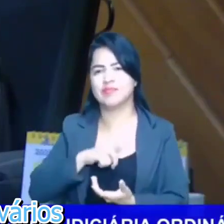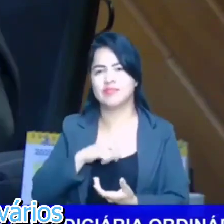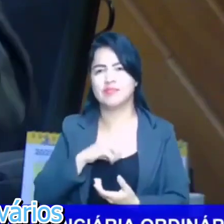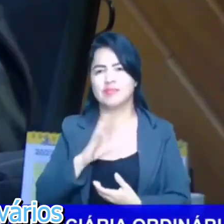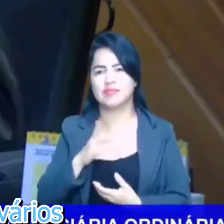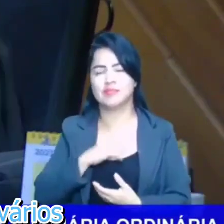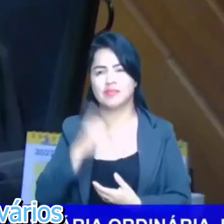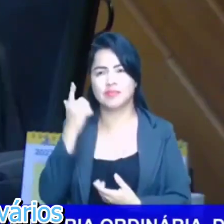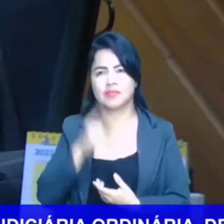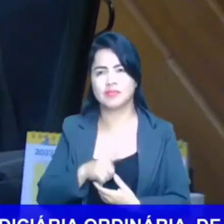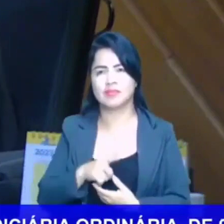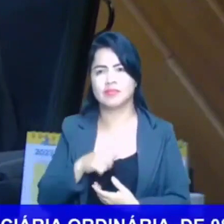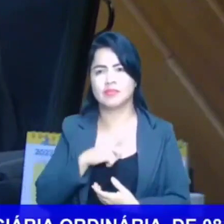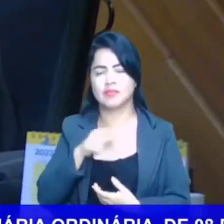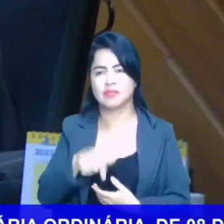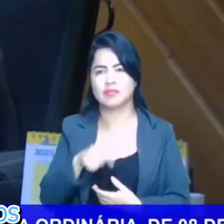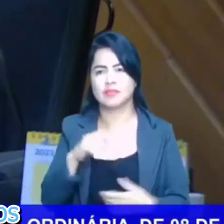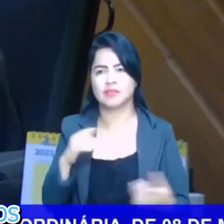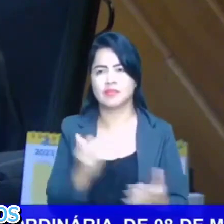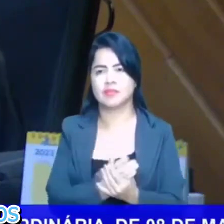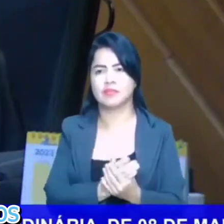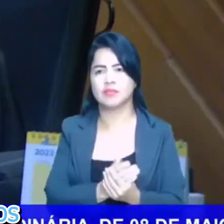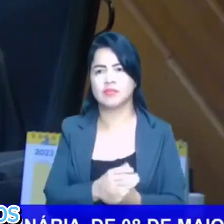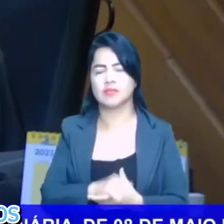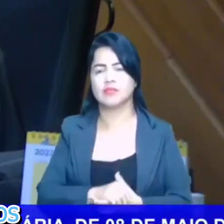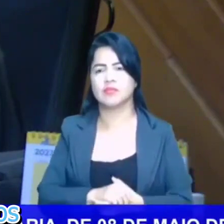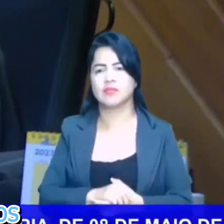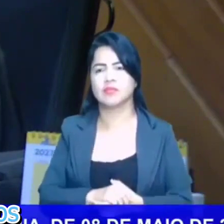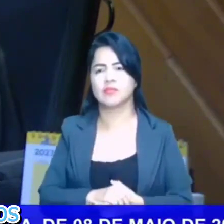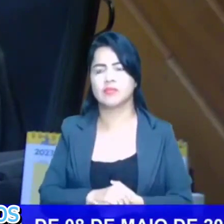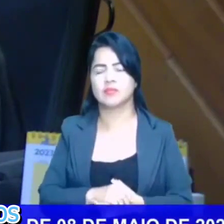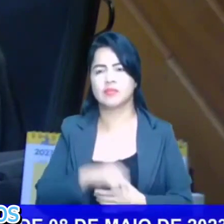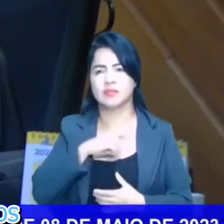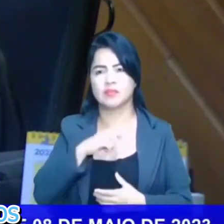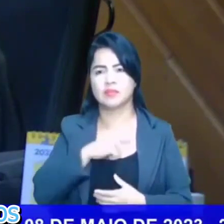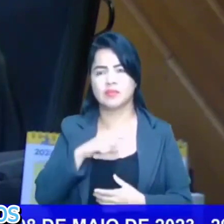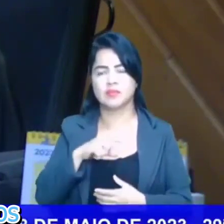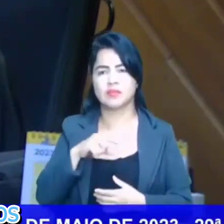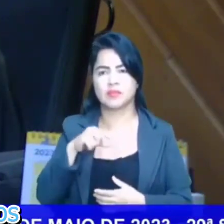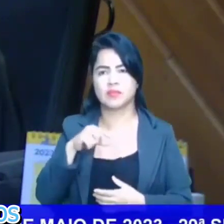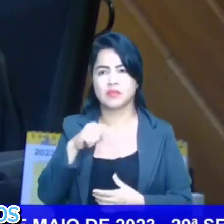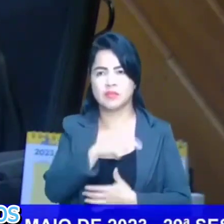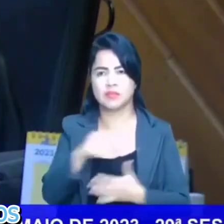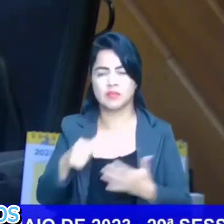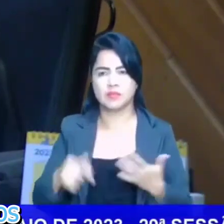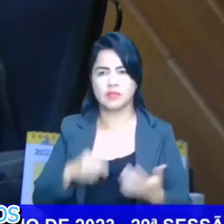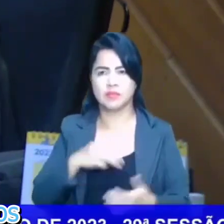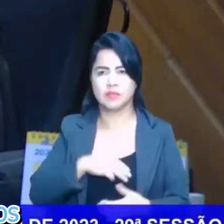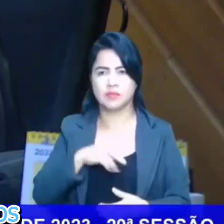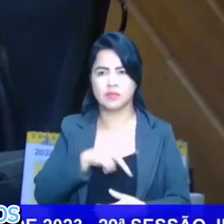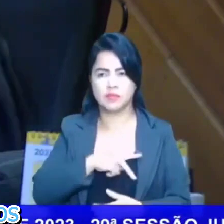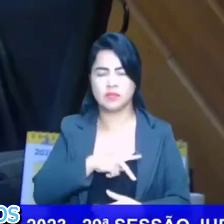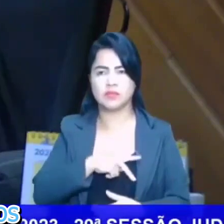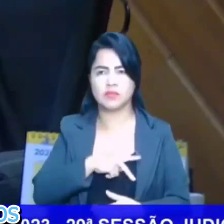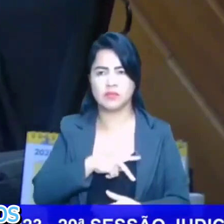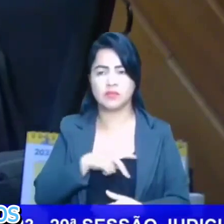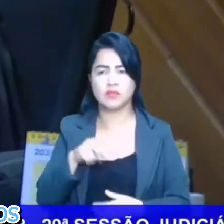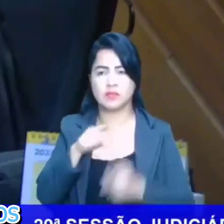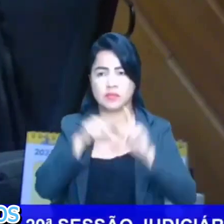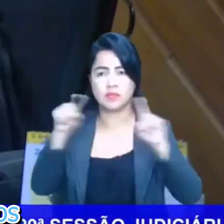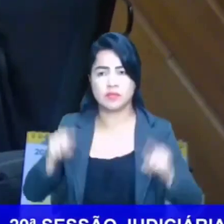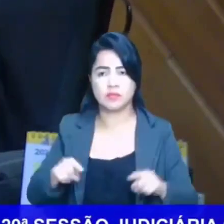em vários desses processos, né. Em síntese, o Ministério Público Eleitoral afirma que os servidores